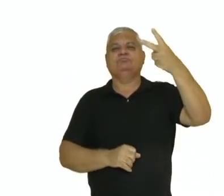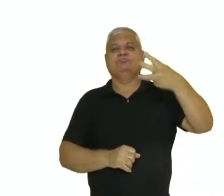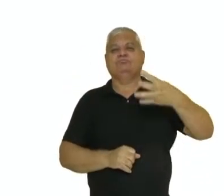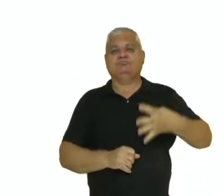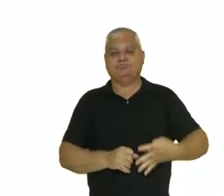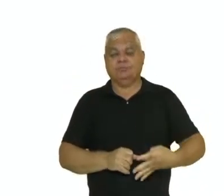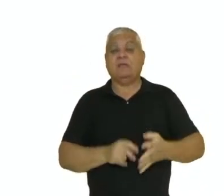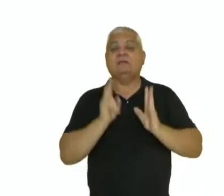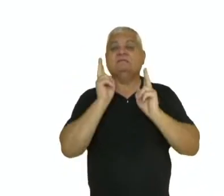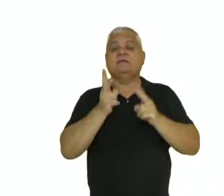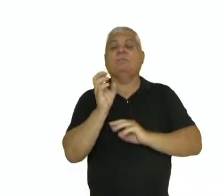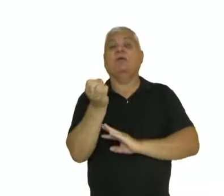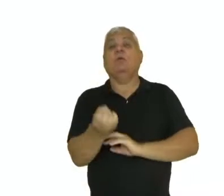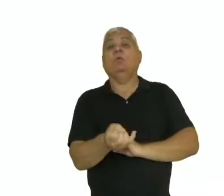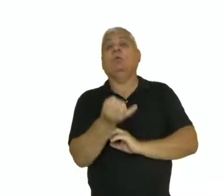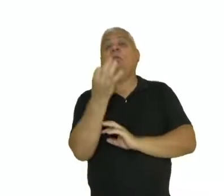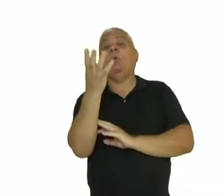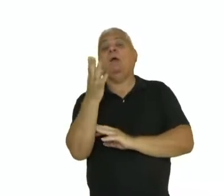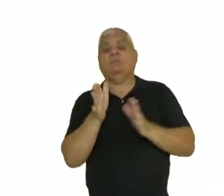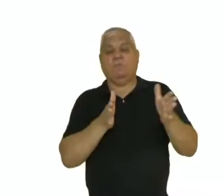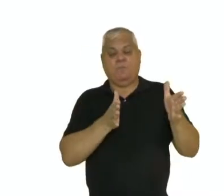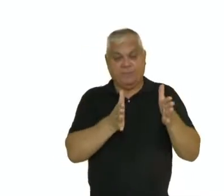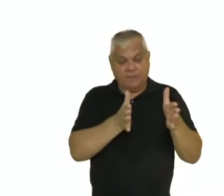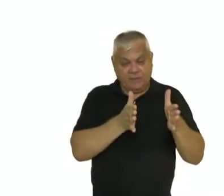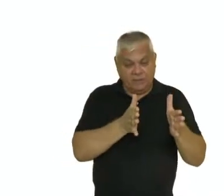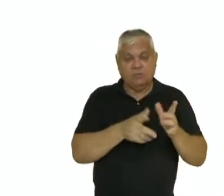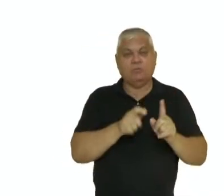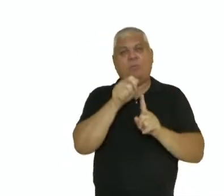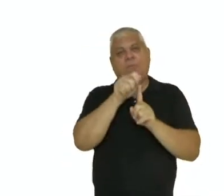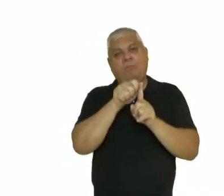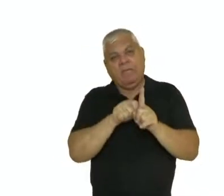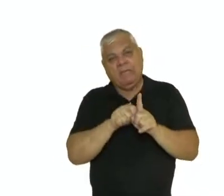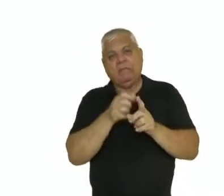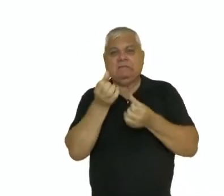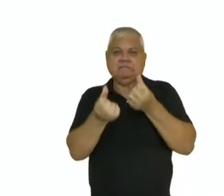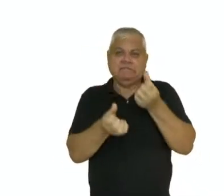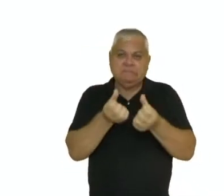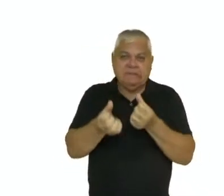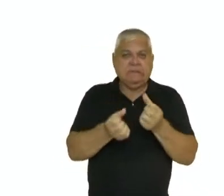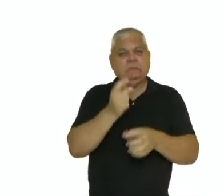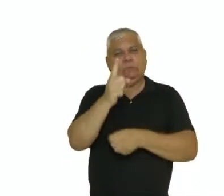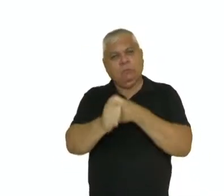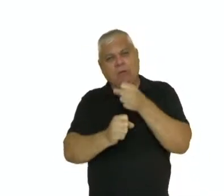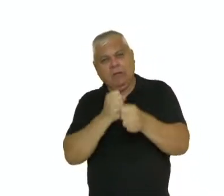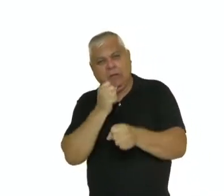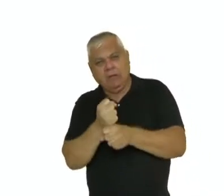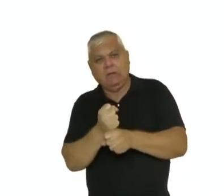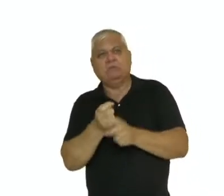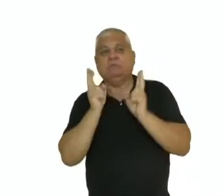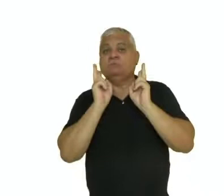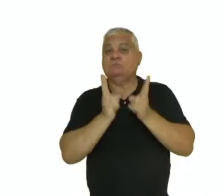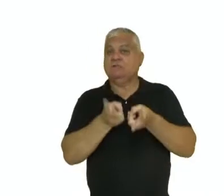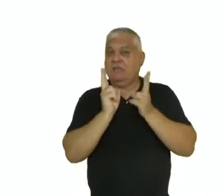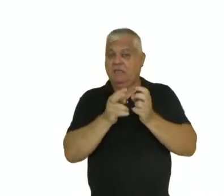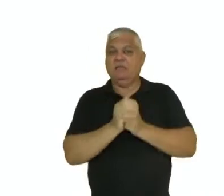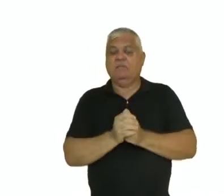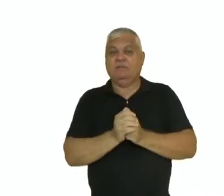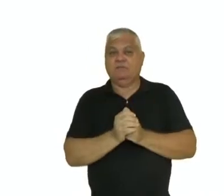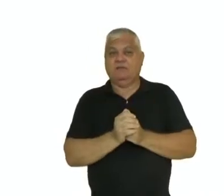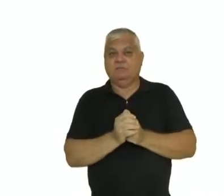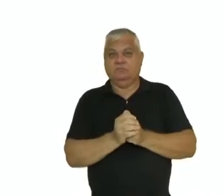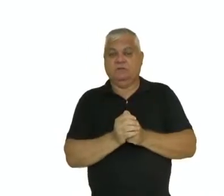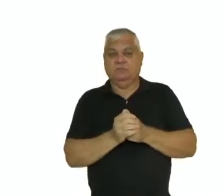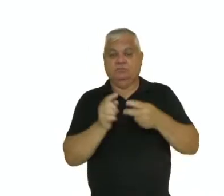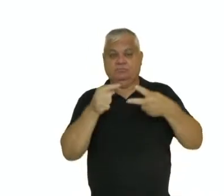apontam quantidades e períodos, por exemplo, mês, semestres e anos, e se localizam nos eixos. E os eixos, então,